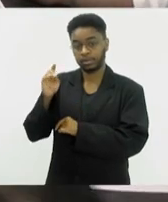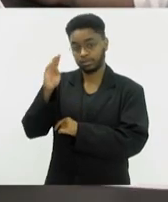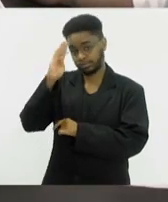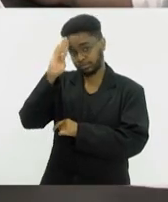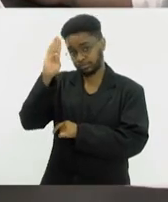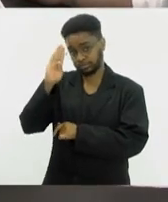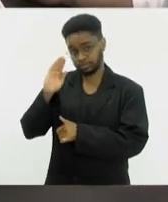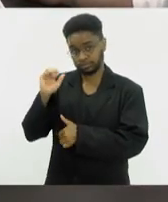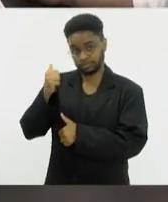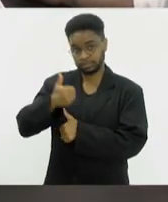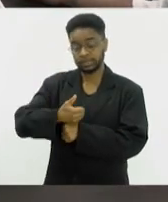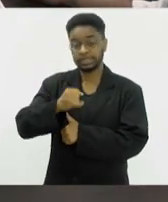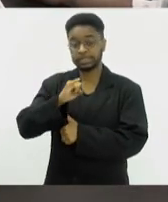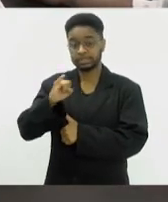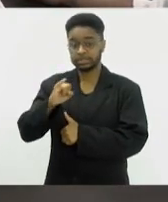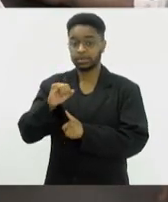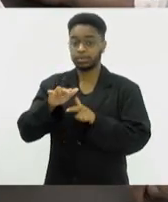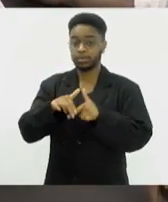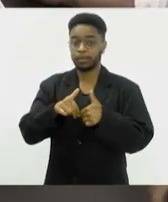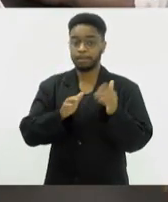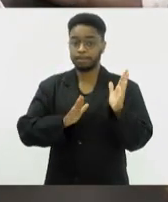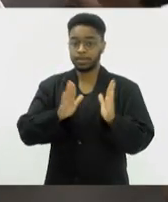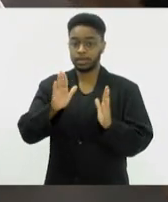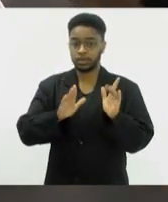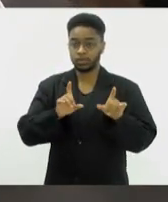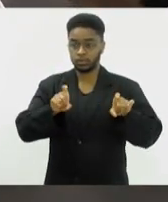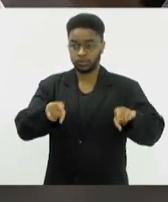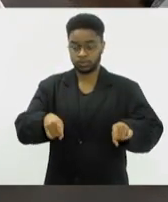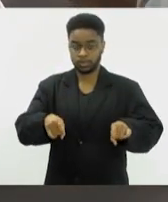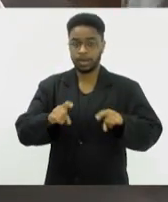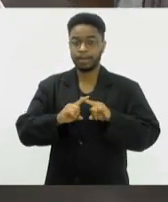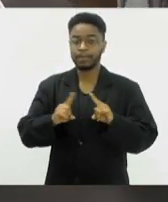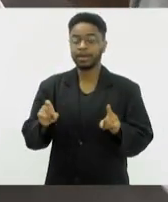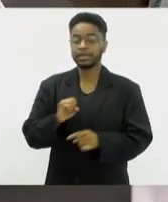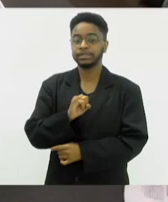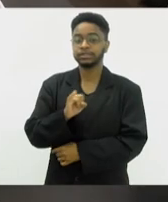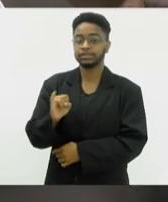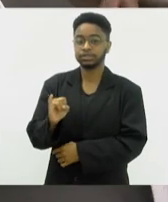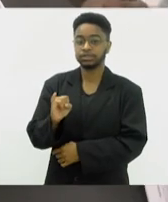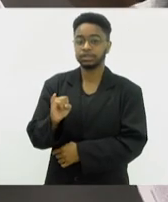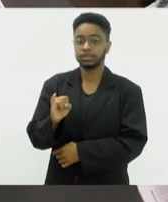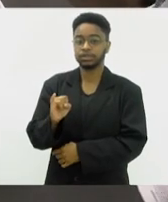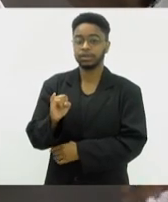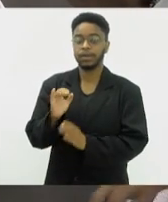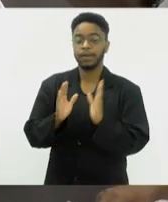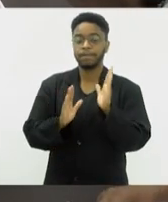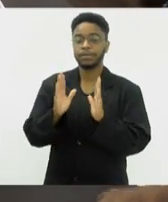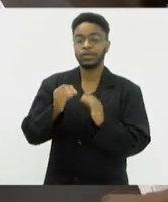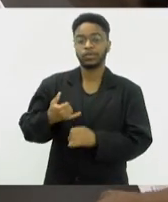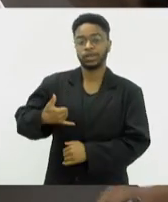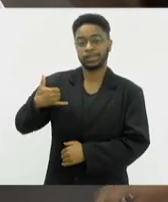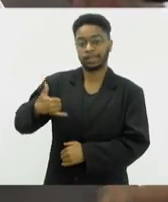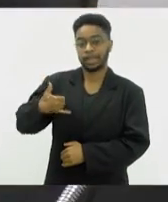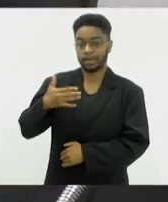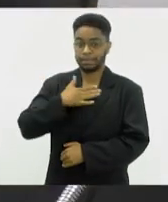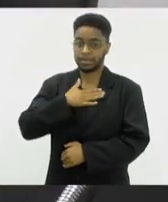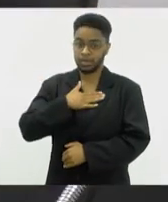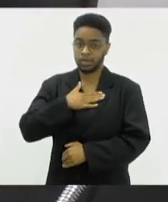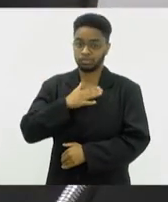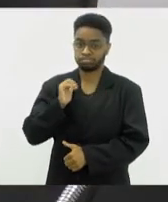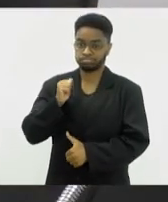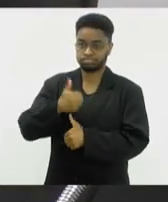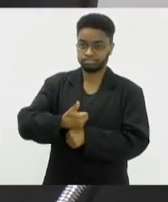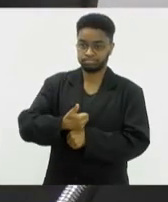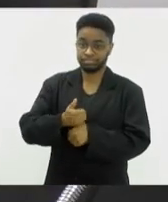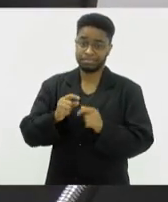pelo tempo de mandato. Se fosse pelo número de anos vivido, é minha. Mas não é uma